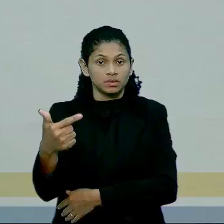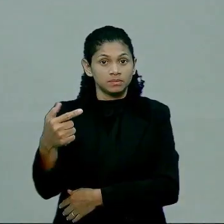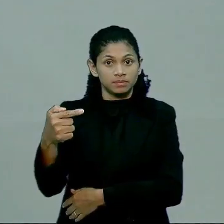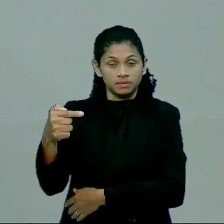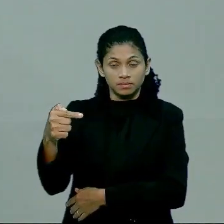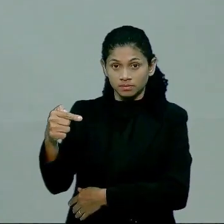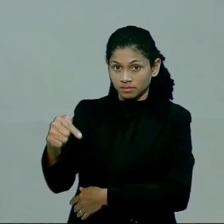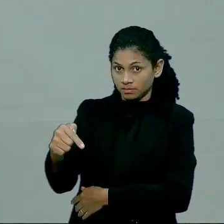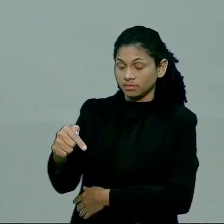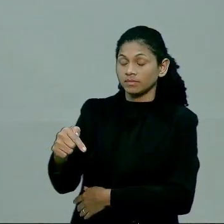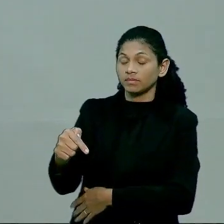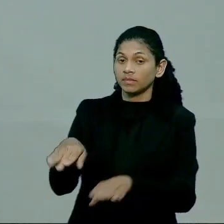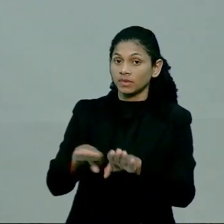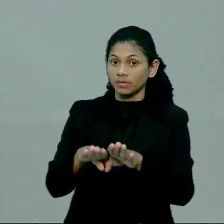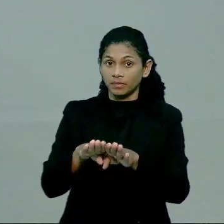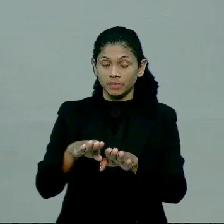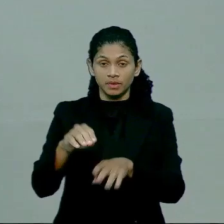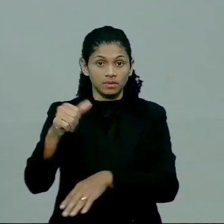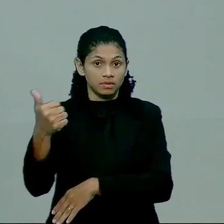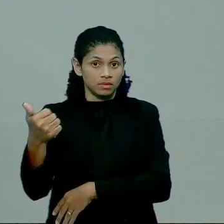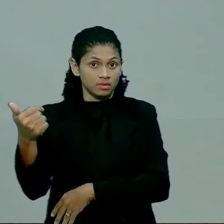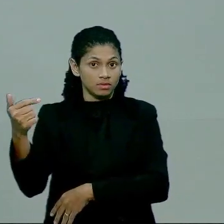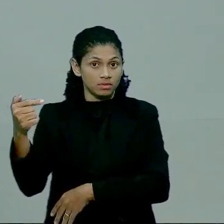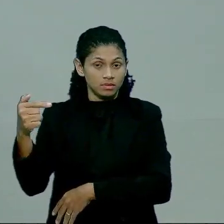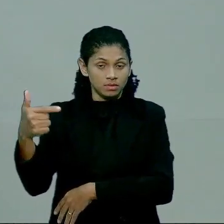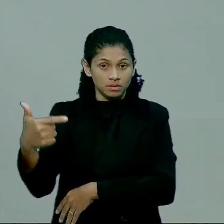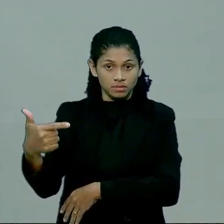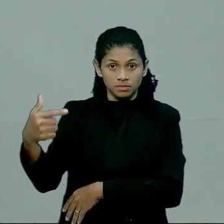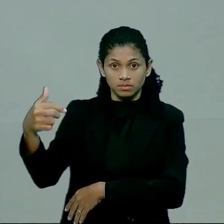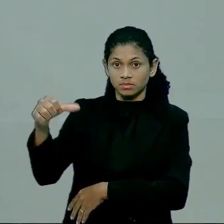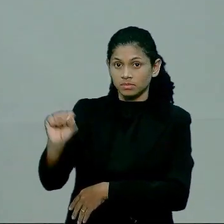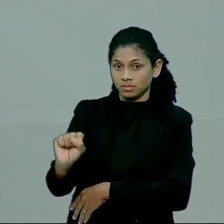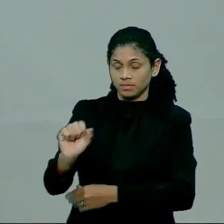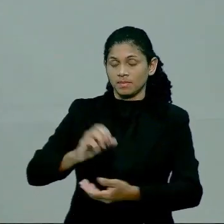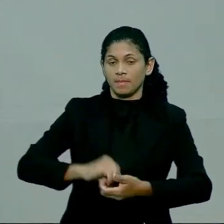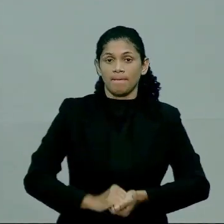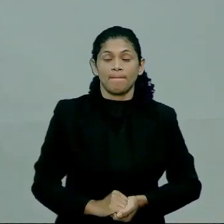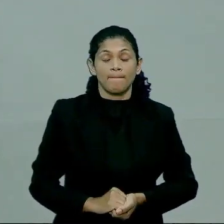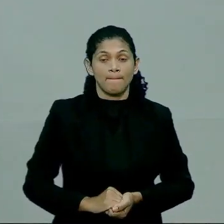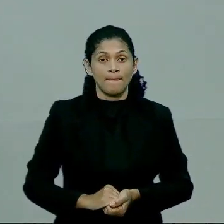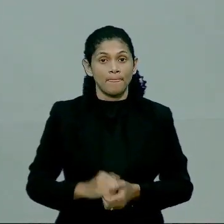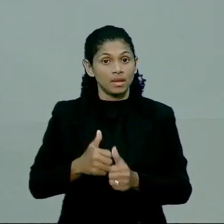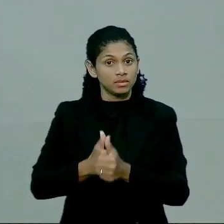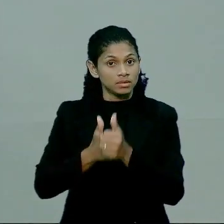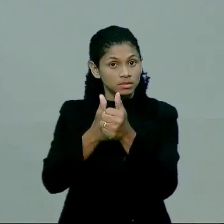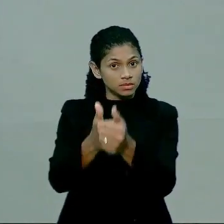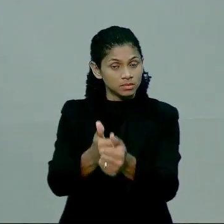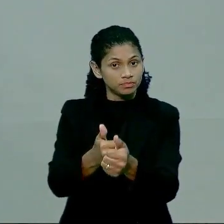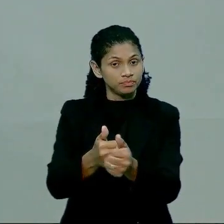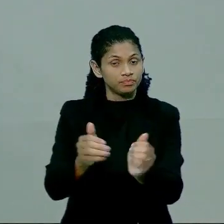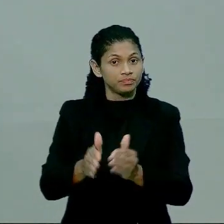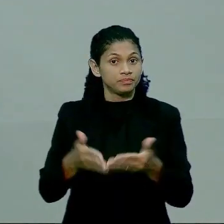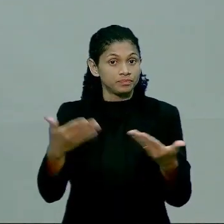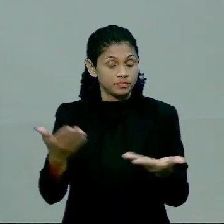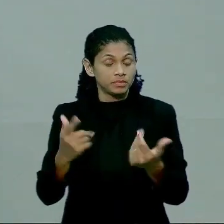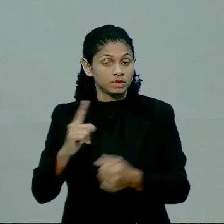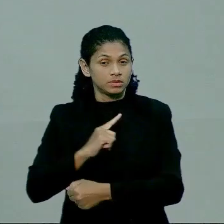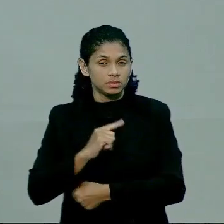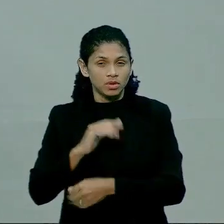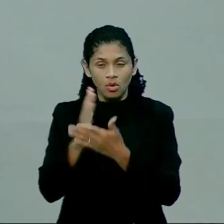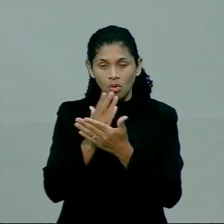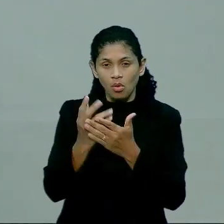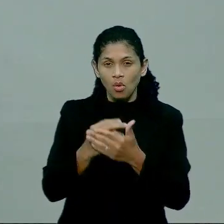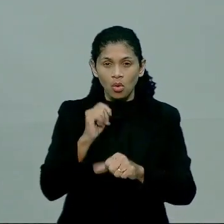uma questão aí galera que ela é bem extensa né você pode estar acompanhando agora no seu livro A gente tem alguns minutos de leitura